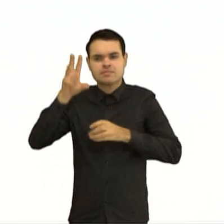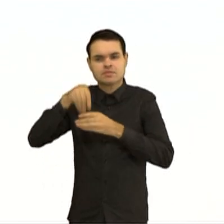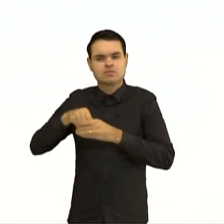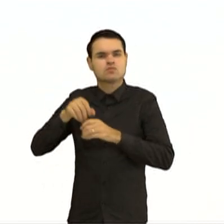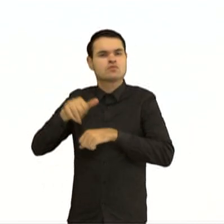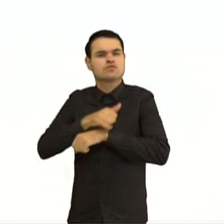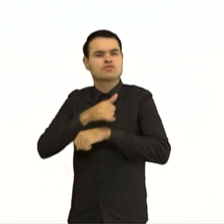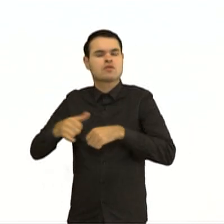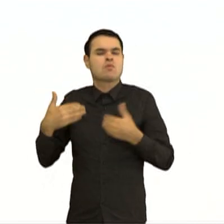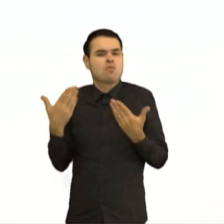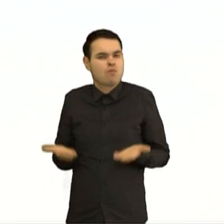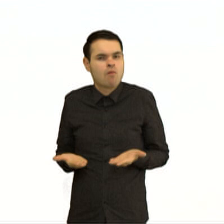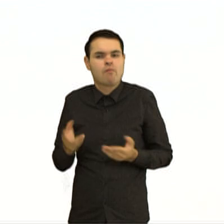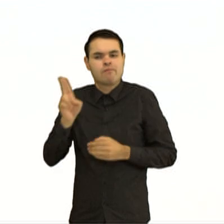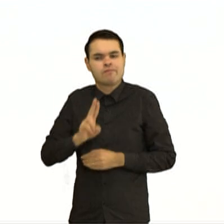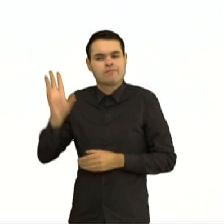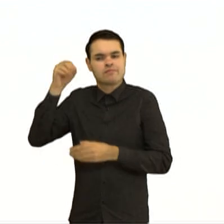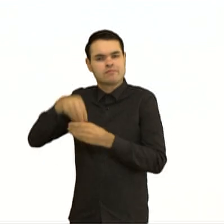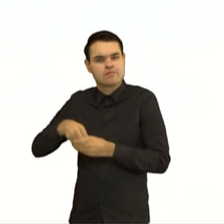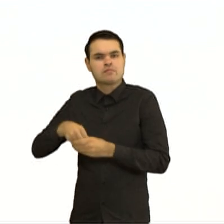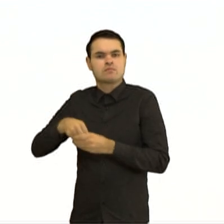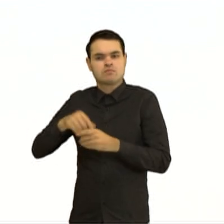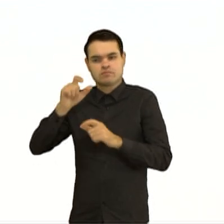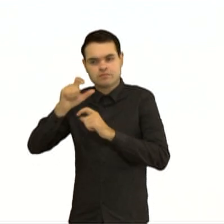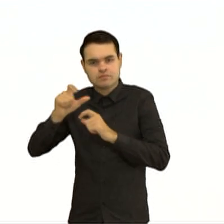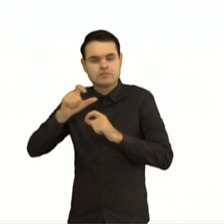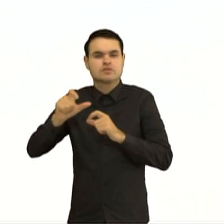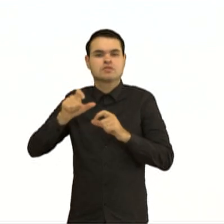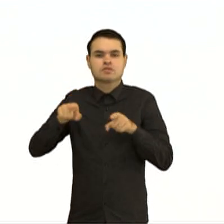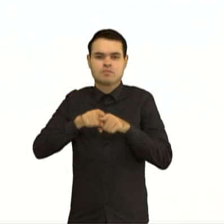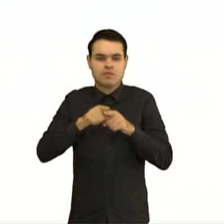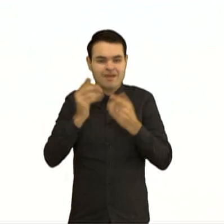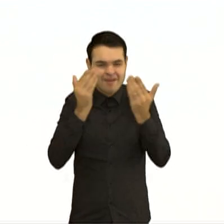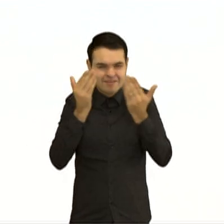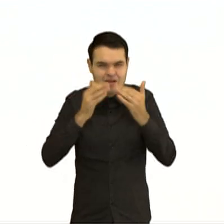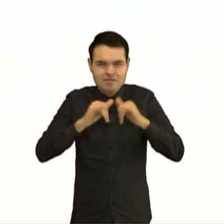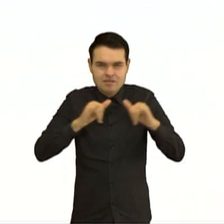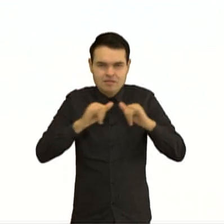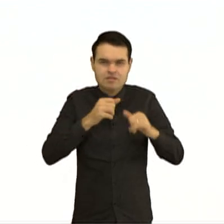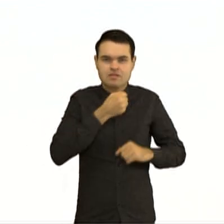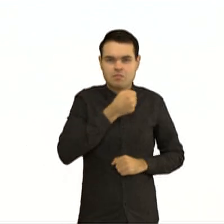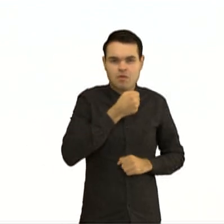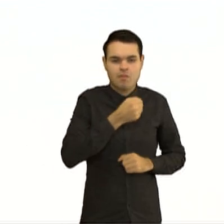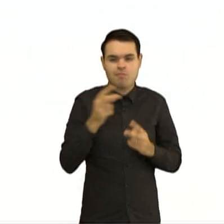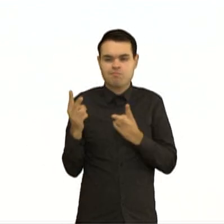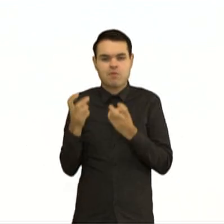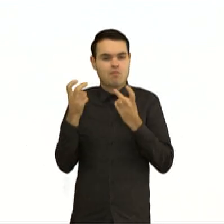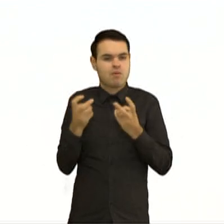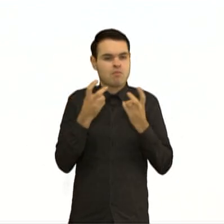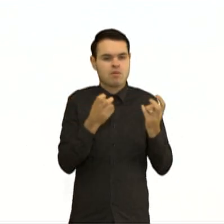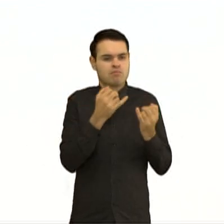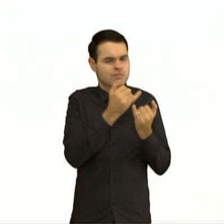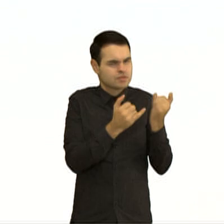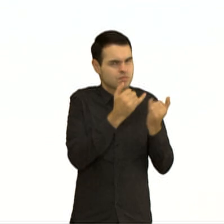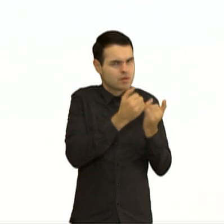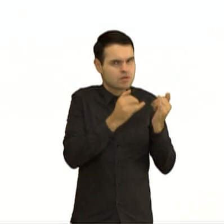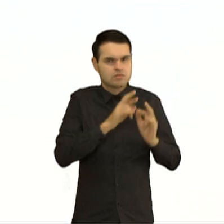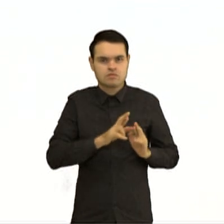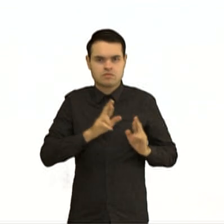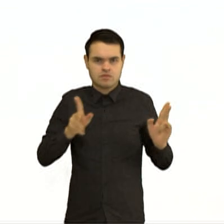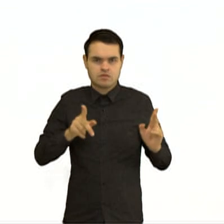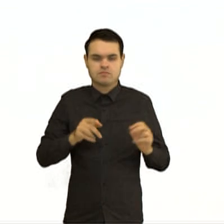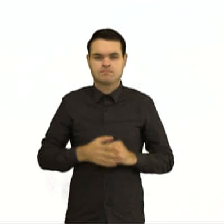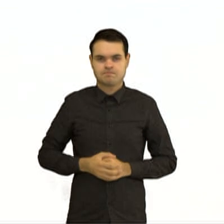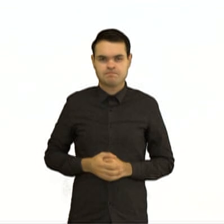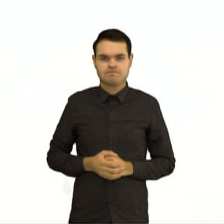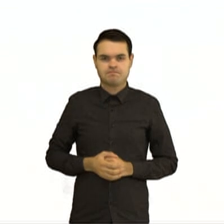tiras. Analisar a estrutura da notícia e reportagem, reconhecendo suas semelhanças e